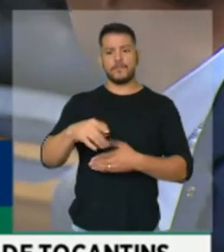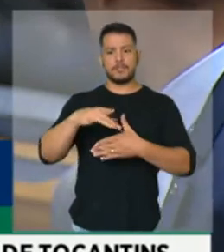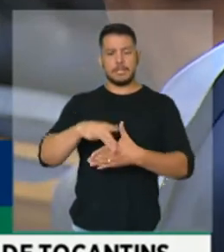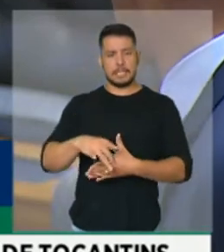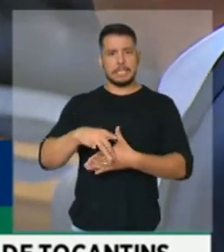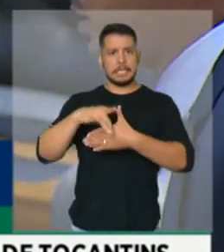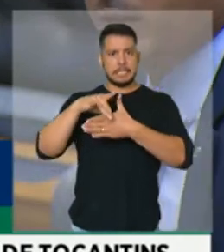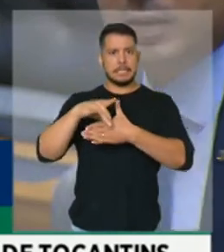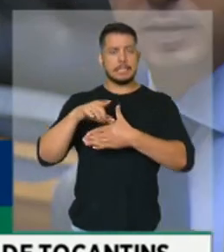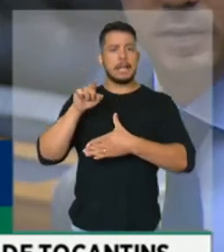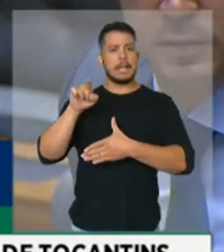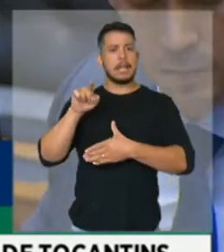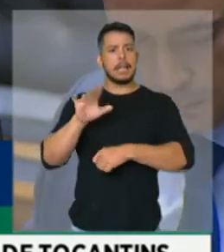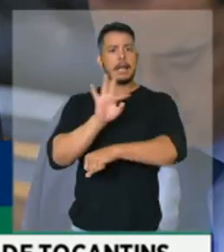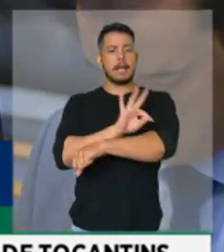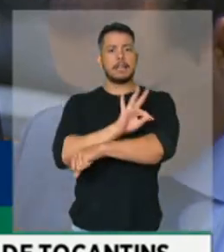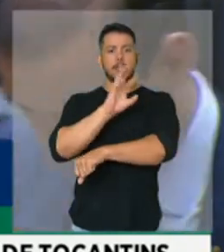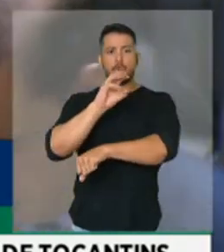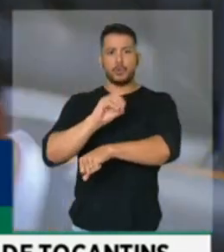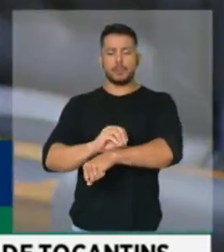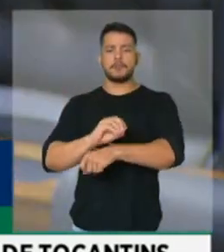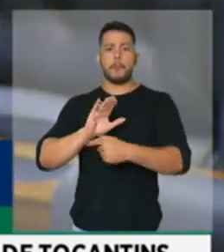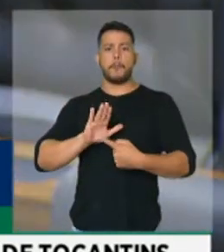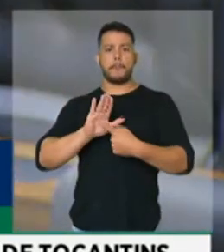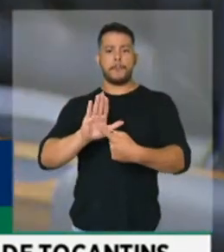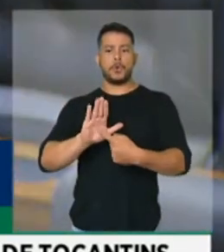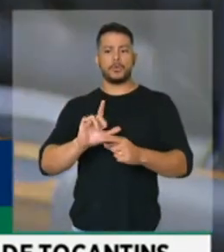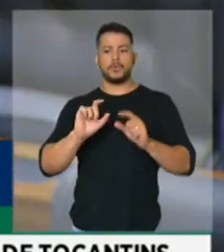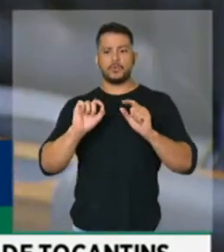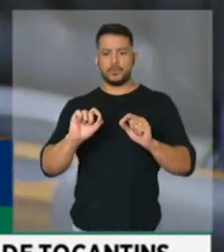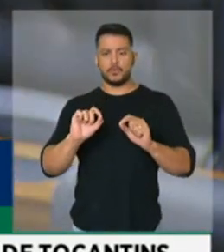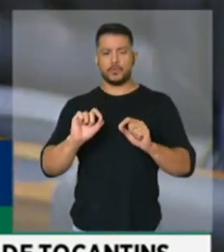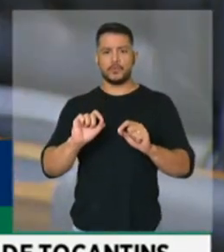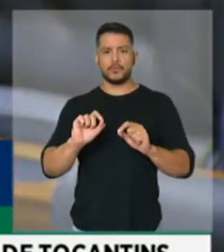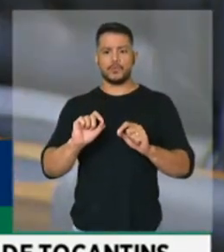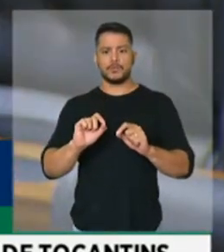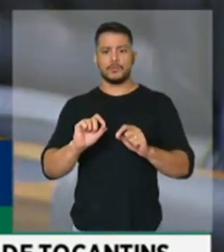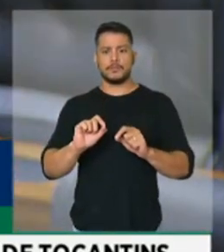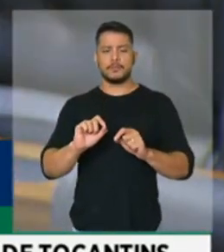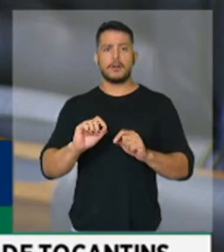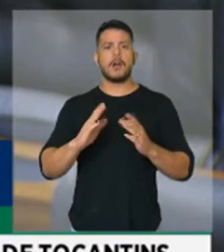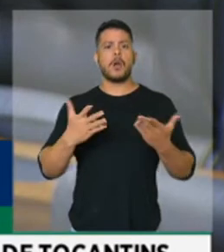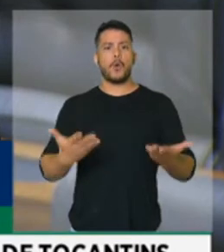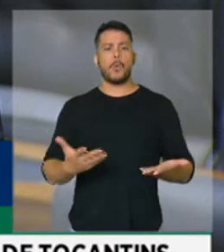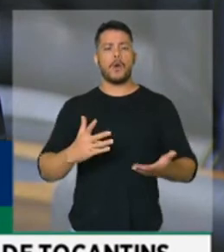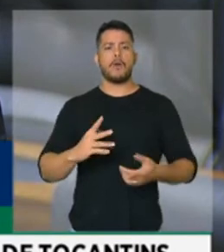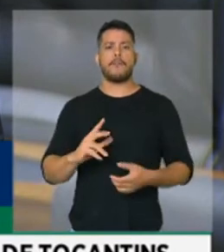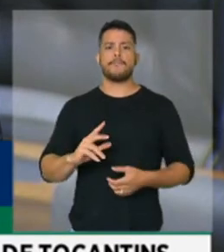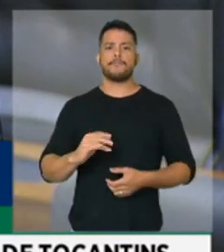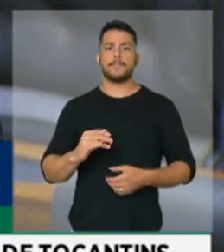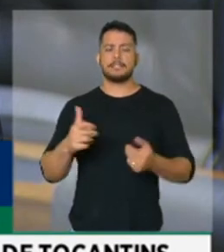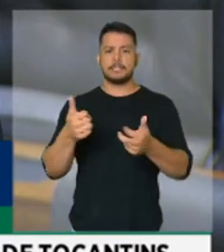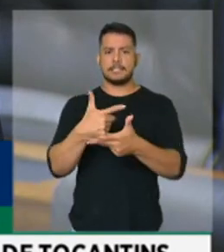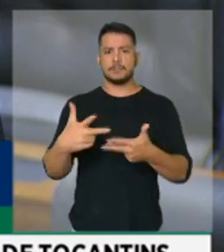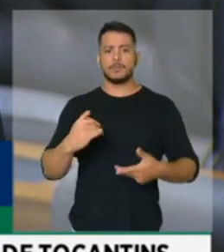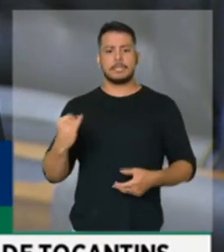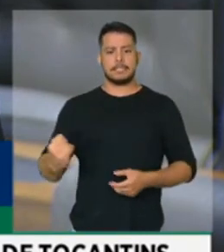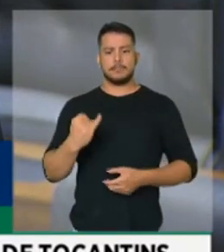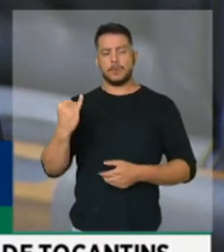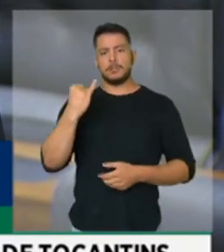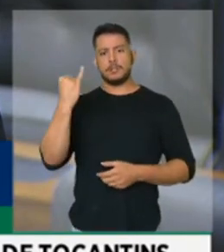estado de Tocantins a expressão das cores e dos valores que orientam o Partido